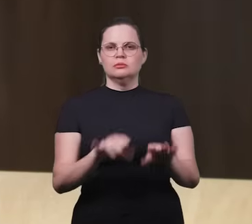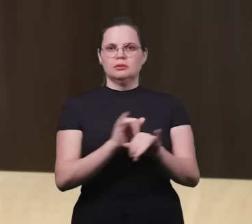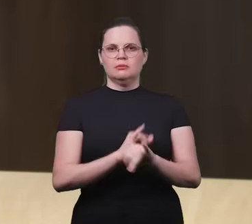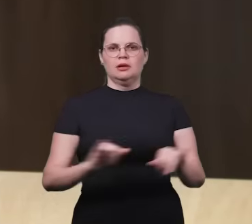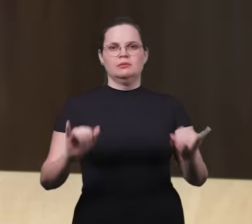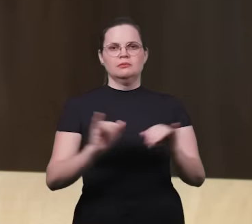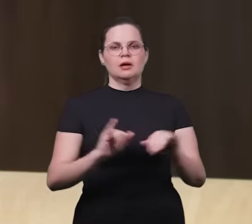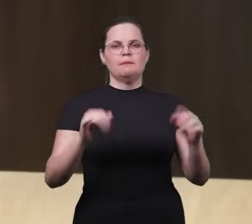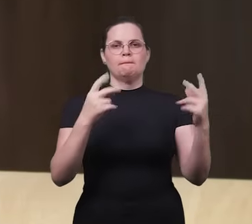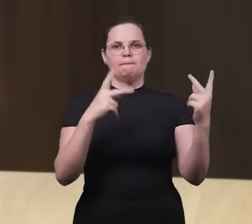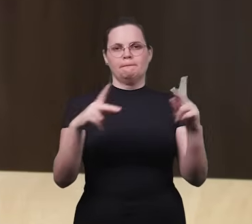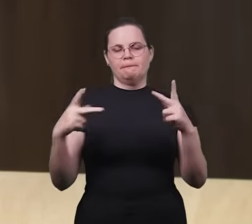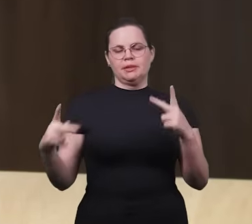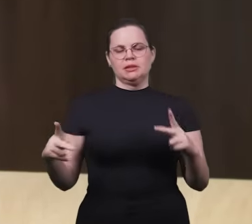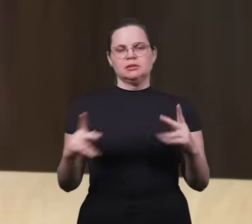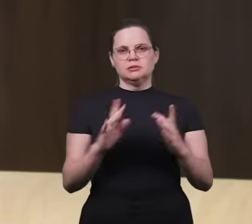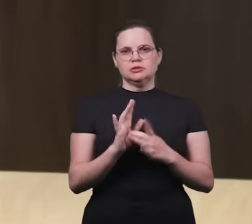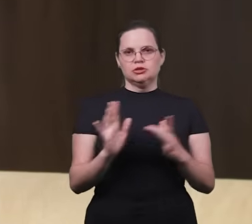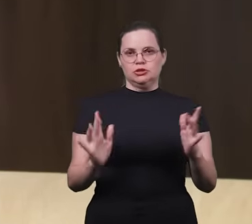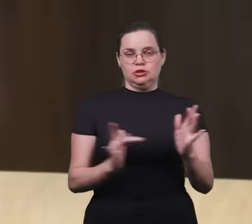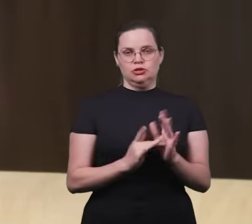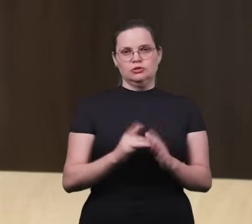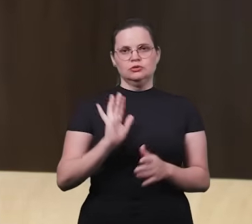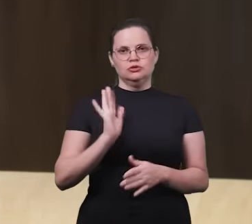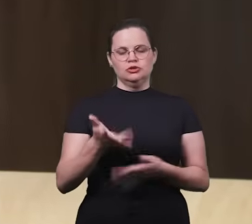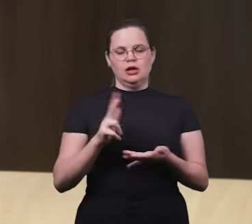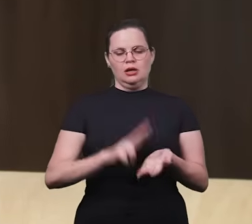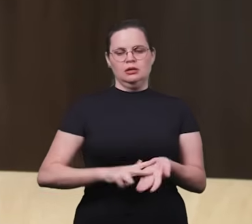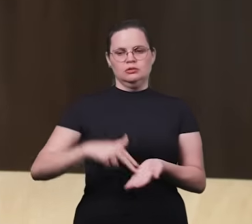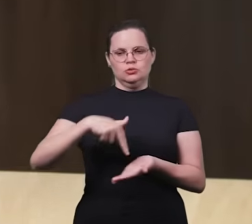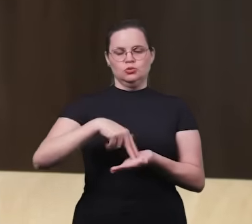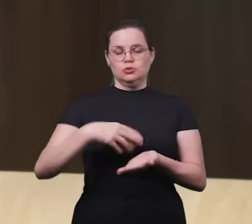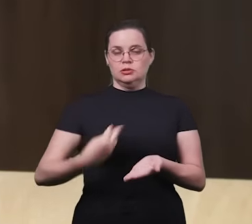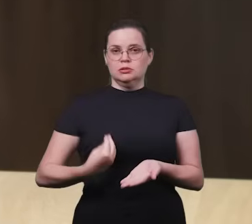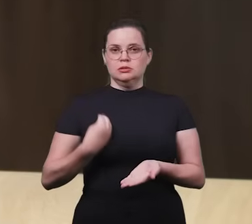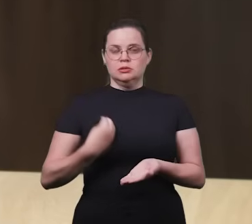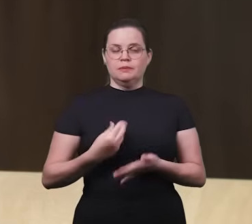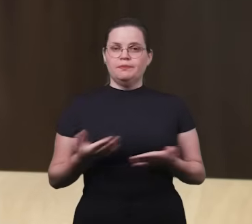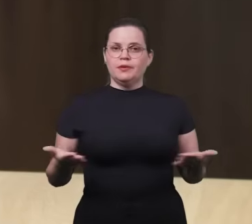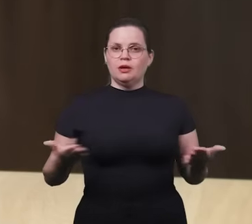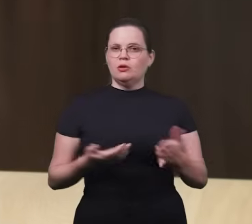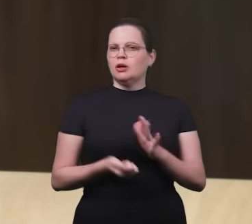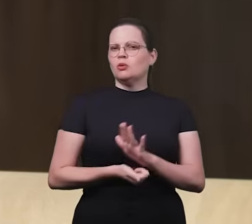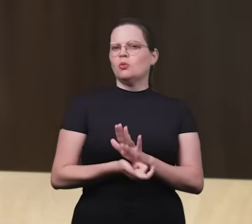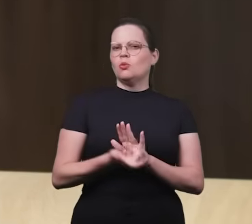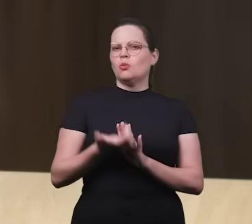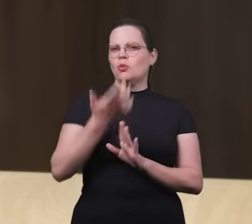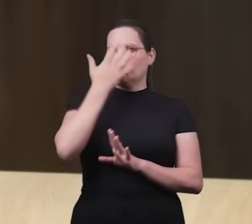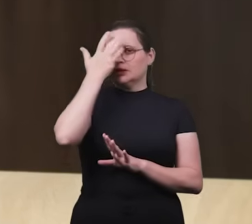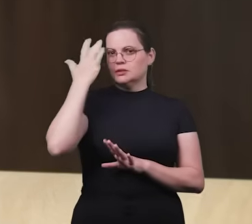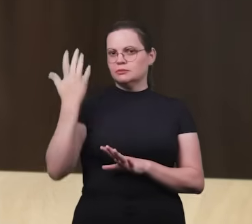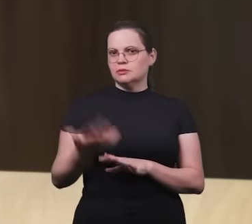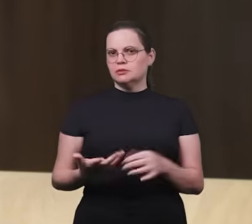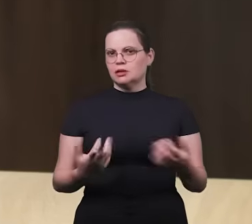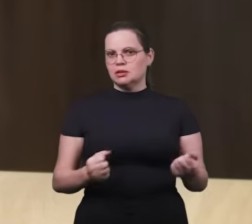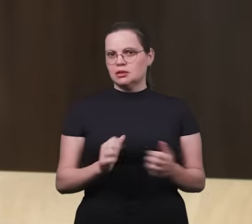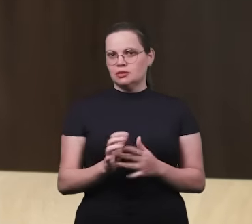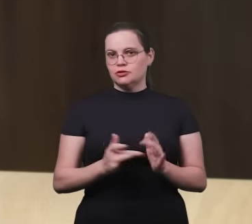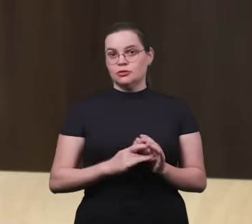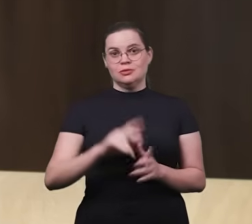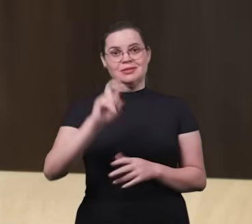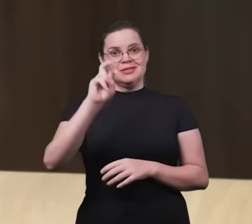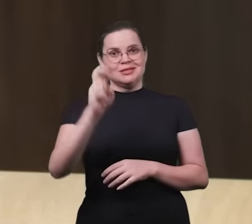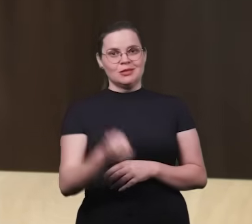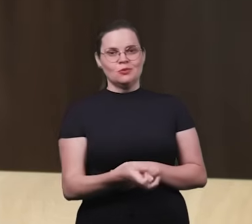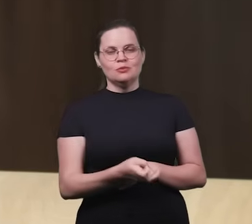Jesus, mais uma vez, anunciando que Jesus havia ressuscitado, e agora o número de conversões chegou a quase 5.000 almas.